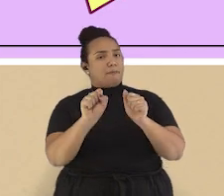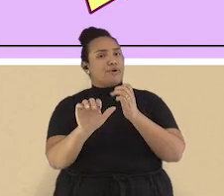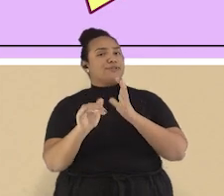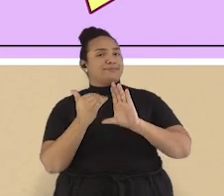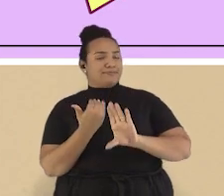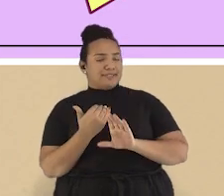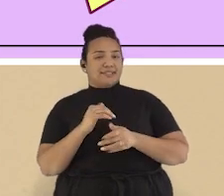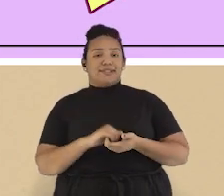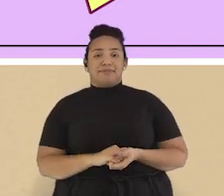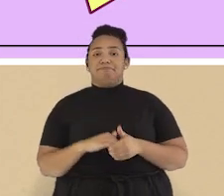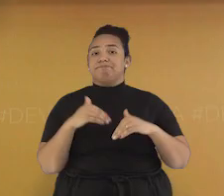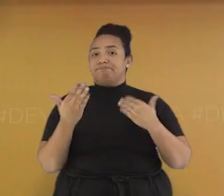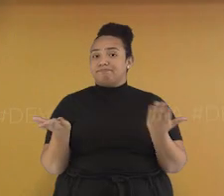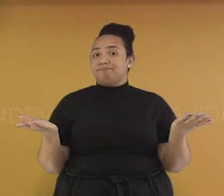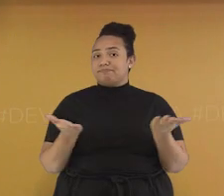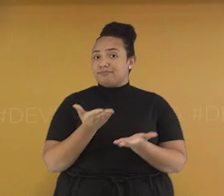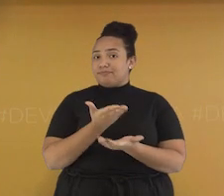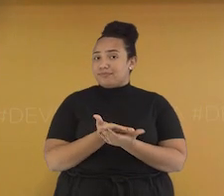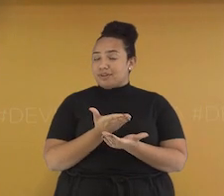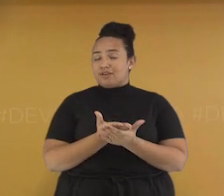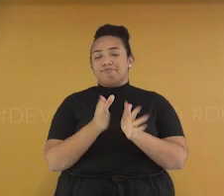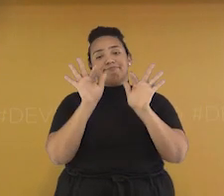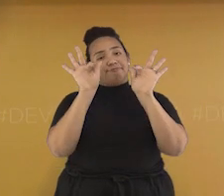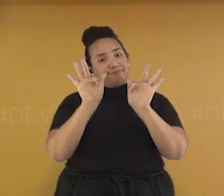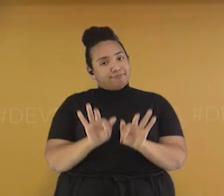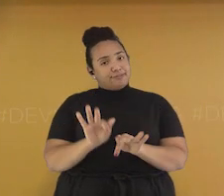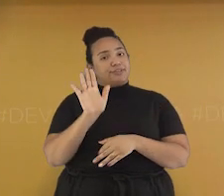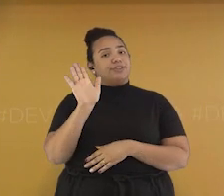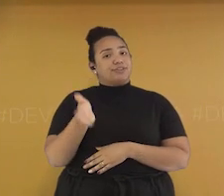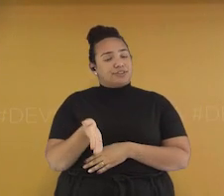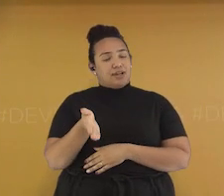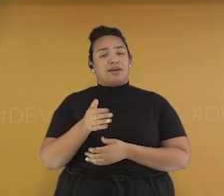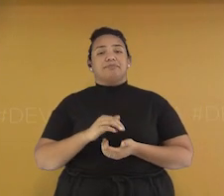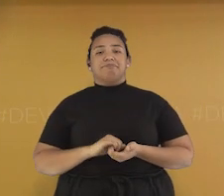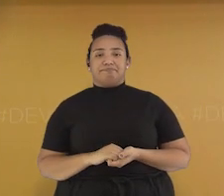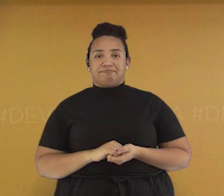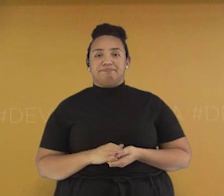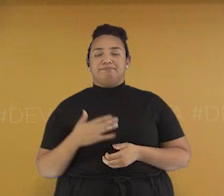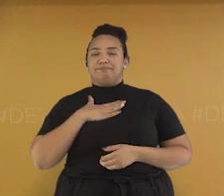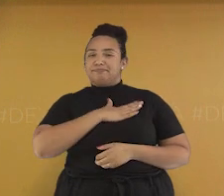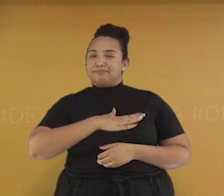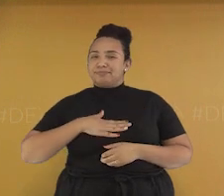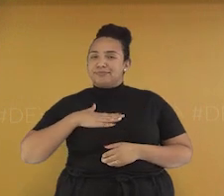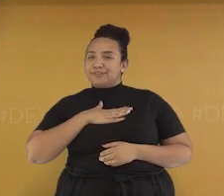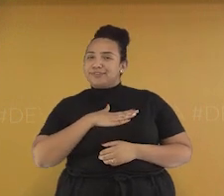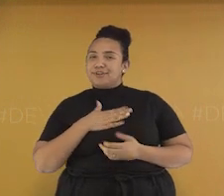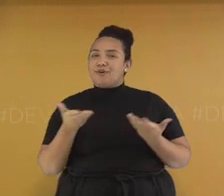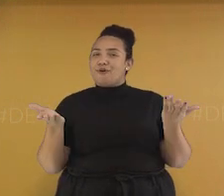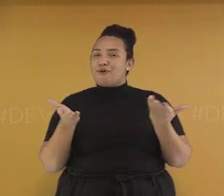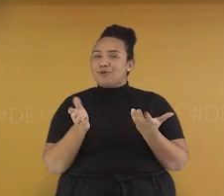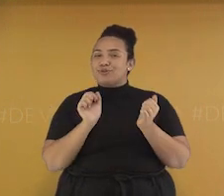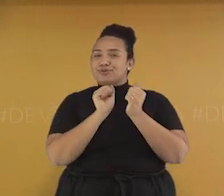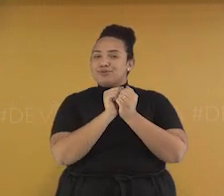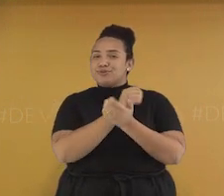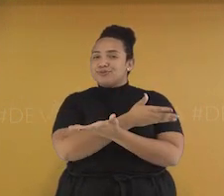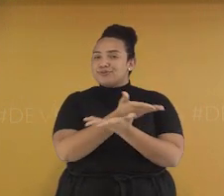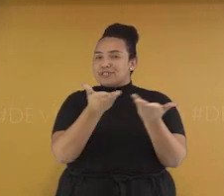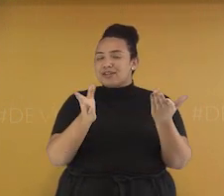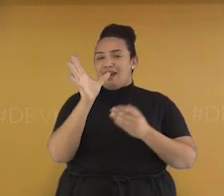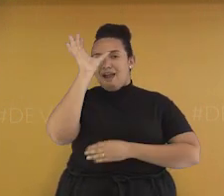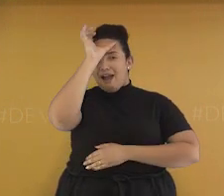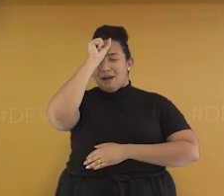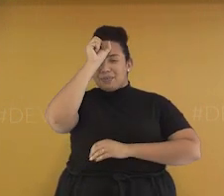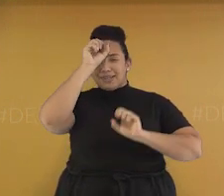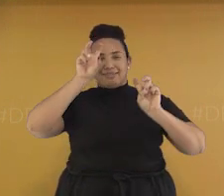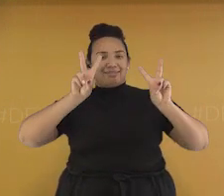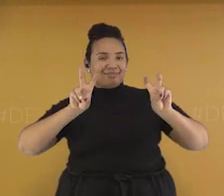também referente à aula de hoje. Bem, pessoal, por hoje é só. Nossa aula de hoje termina por aqui. Foi muito interessante